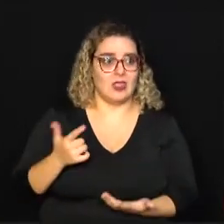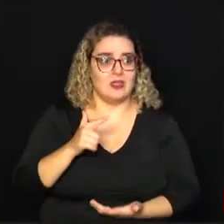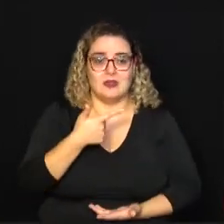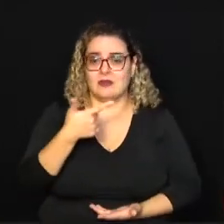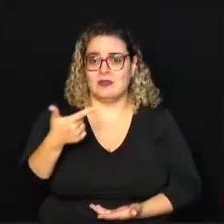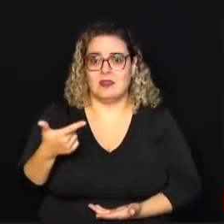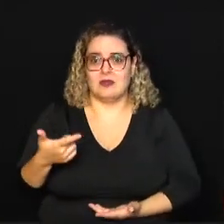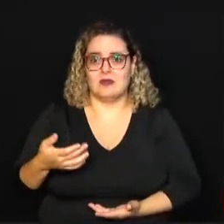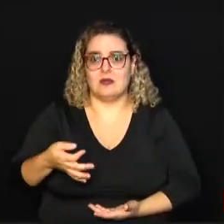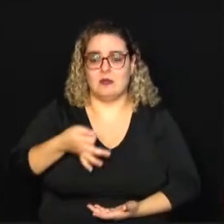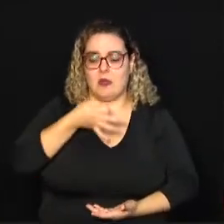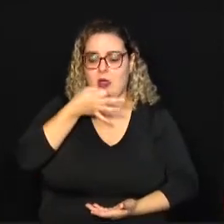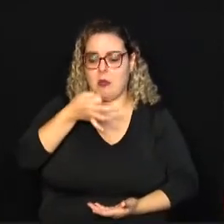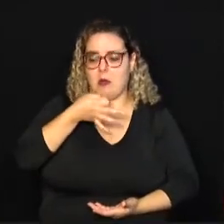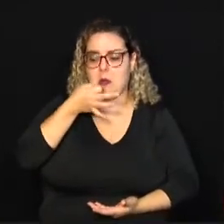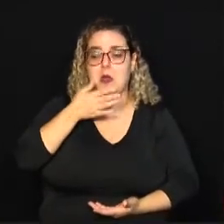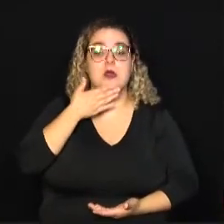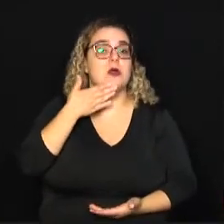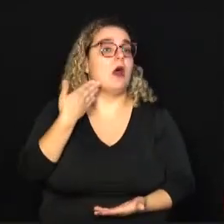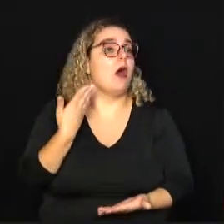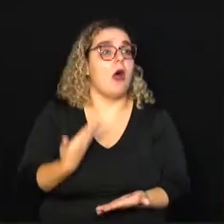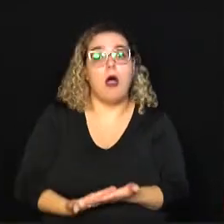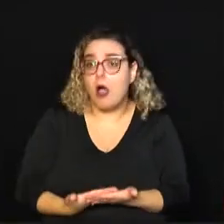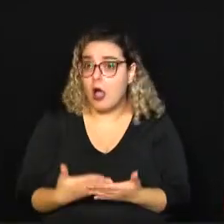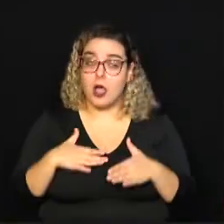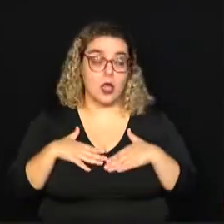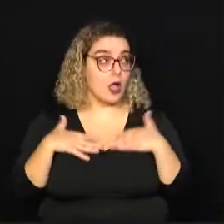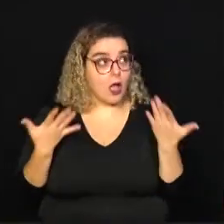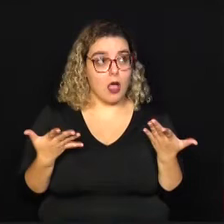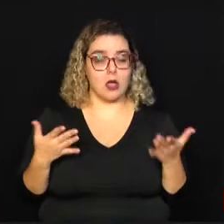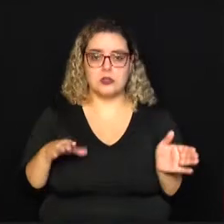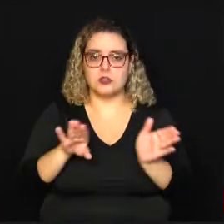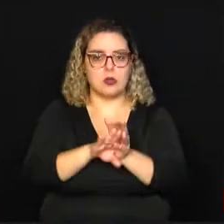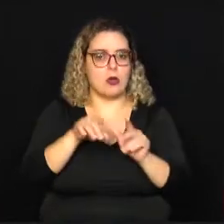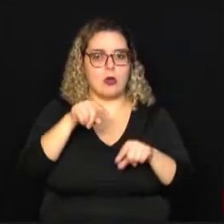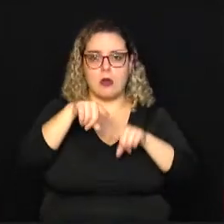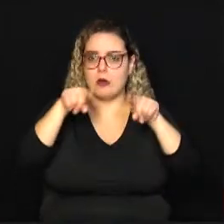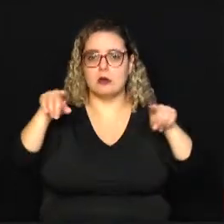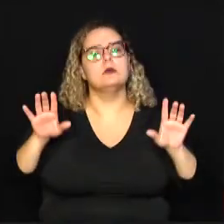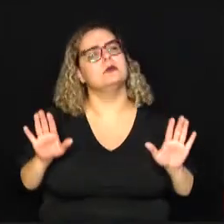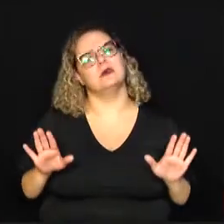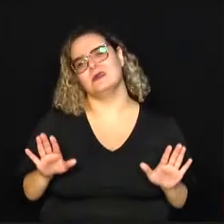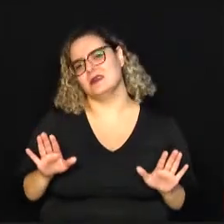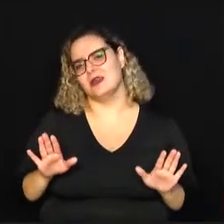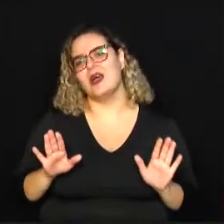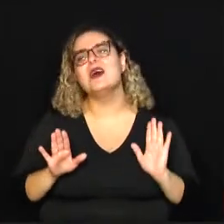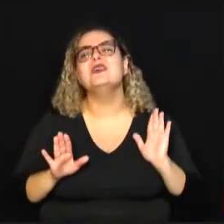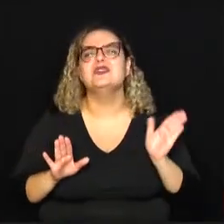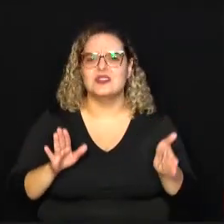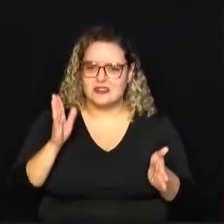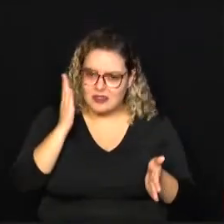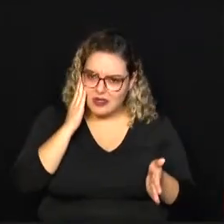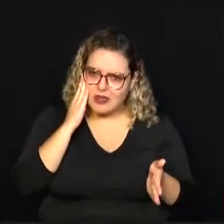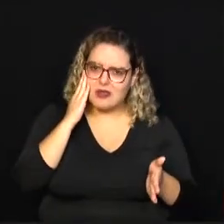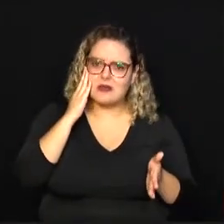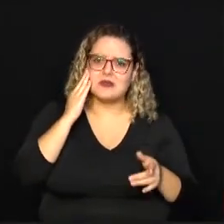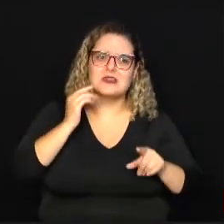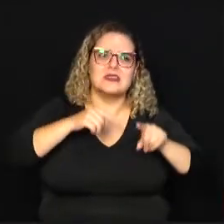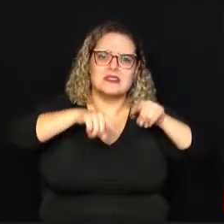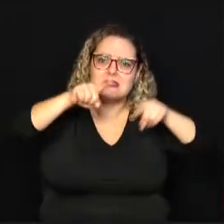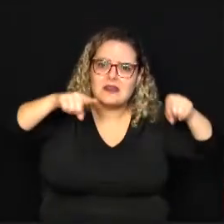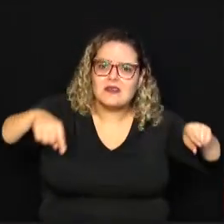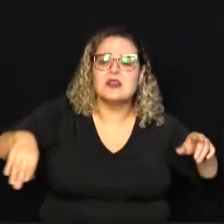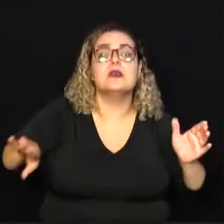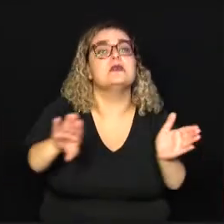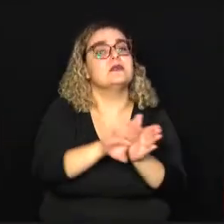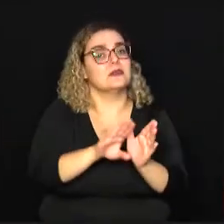fale sobre surpresa, a chegada da variante. Nós todos já sabemos que essa variante vai chegar, né? Há um bom tempo.